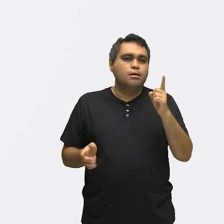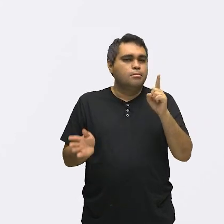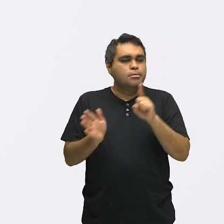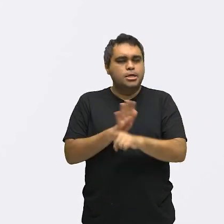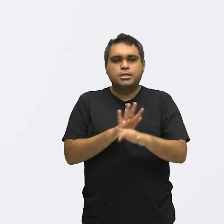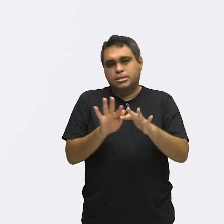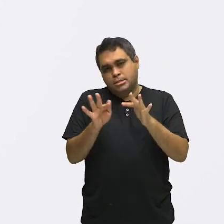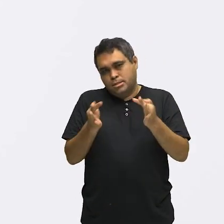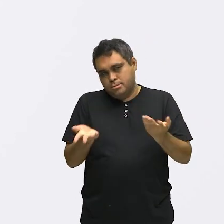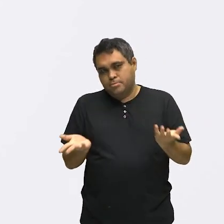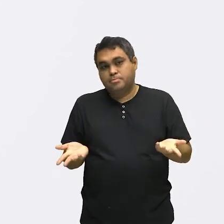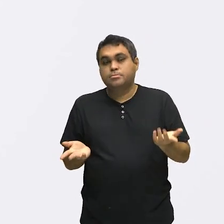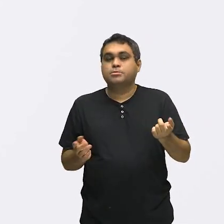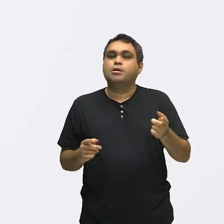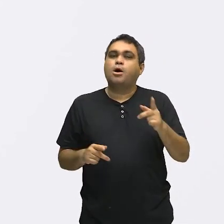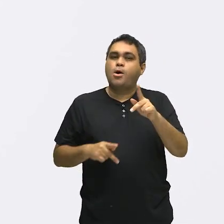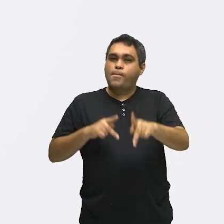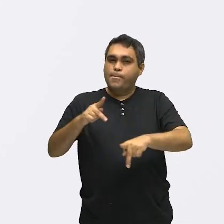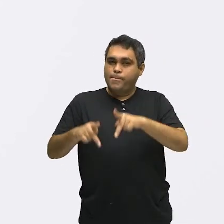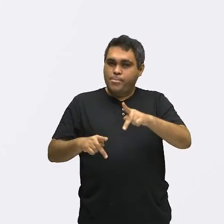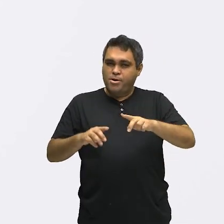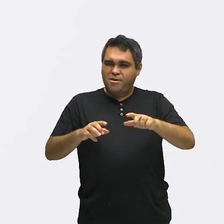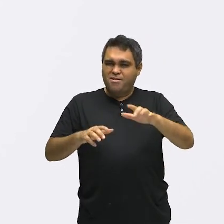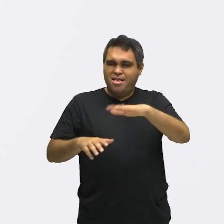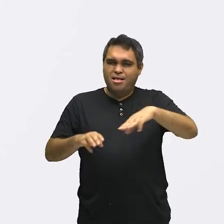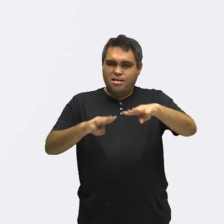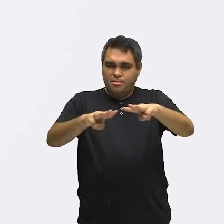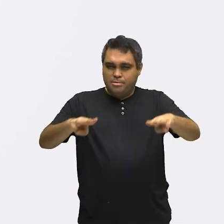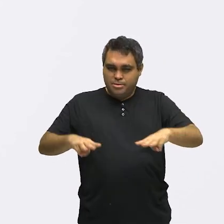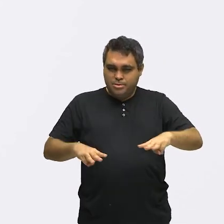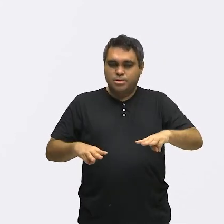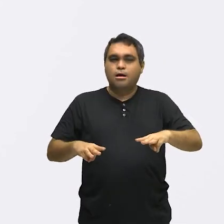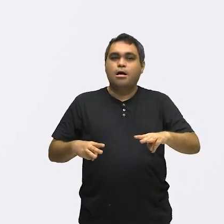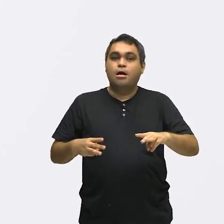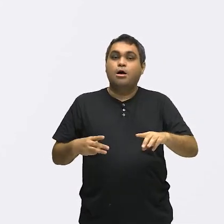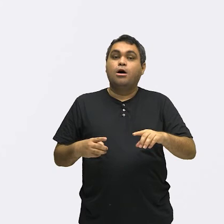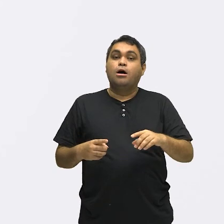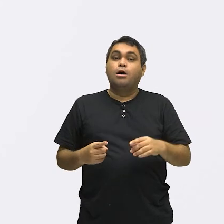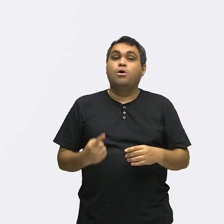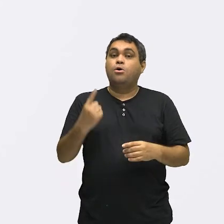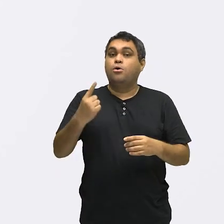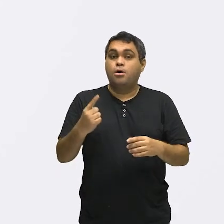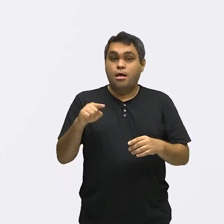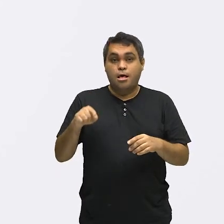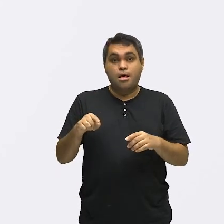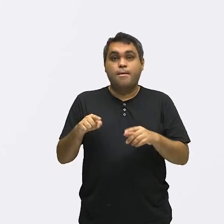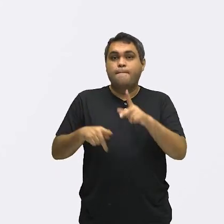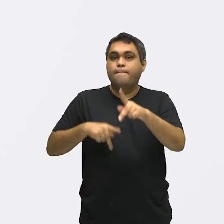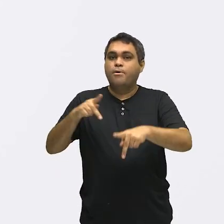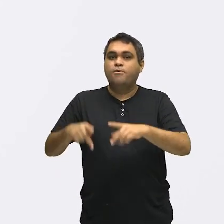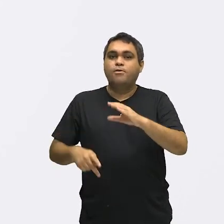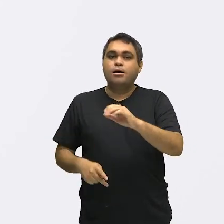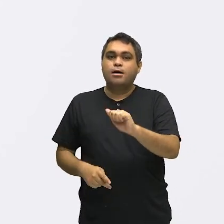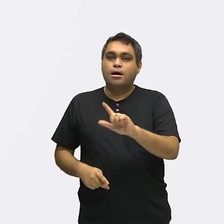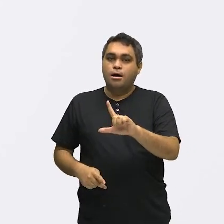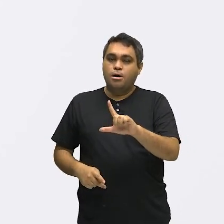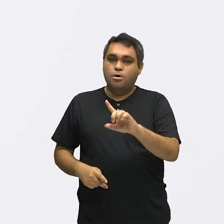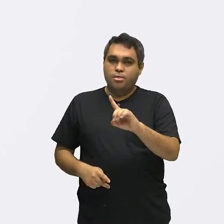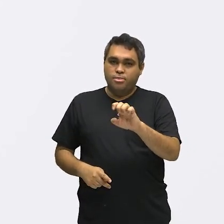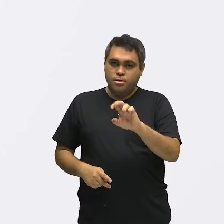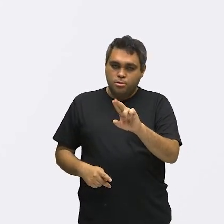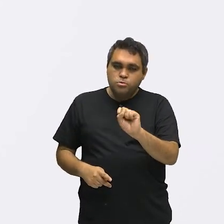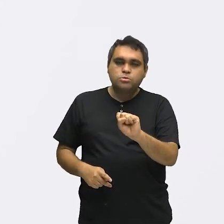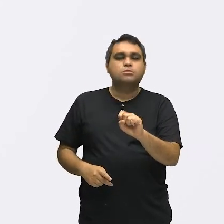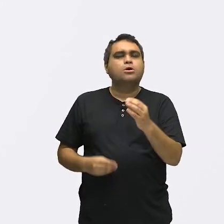gente. Um dos povos que habitaram a Mesopotâmia na antiguidade foram os caldeus. Diga como se deu